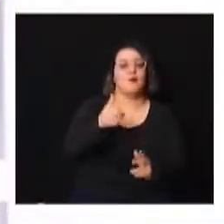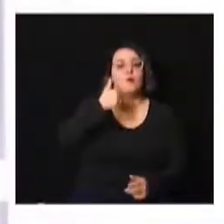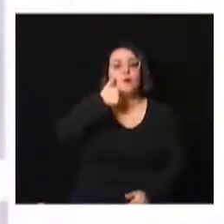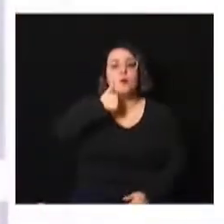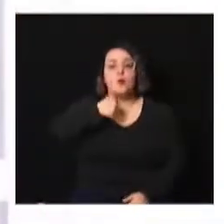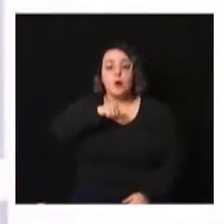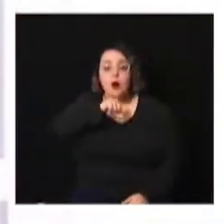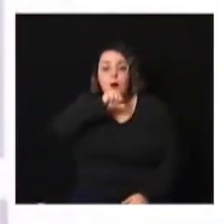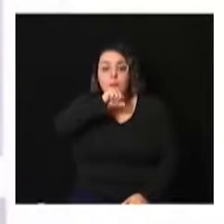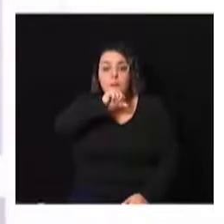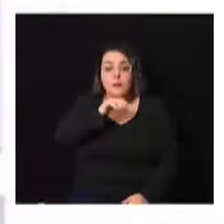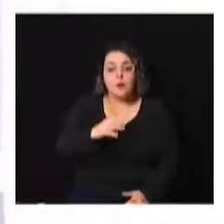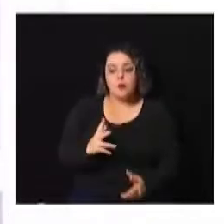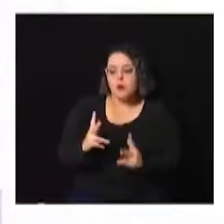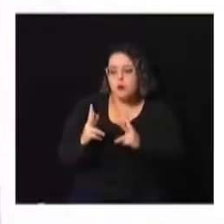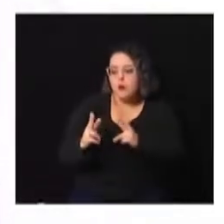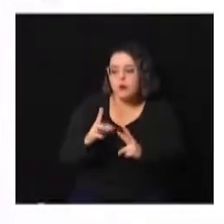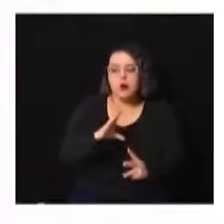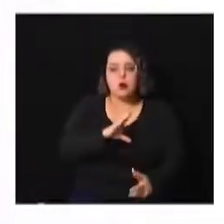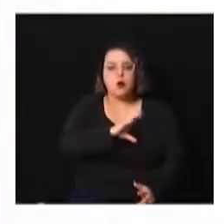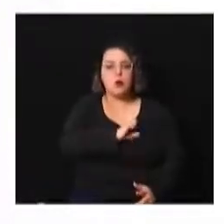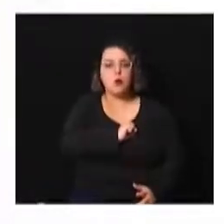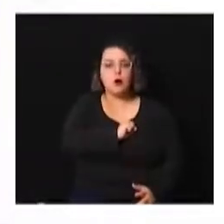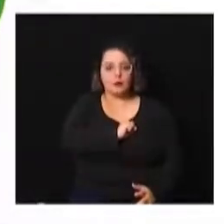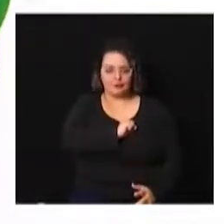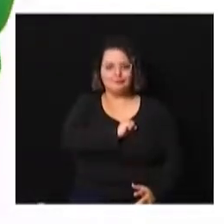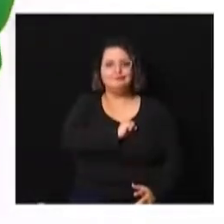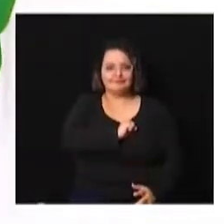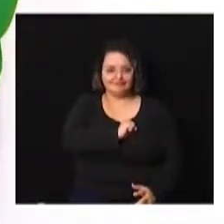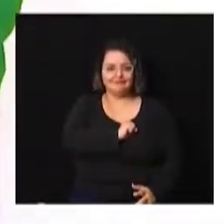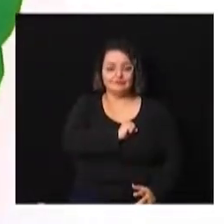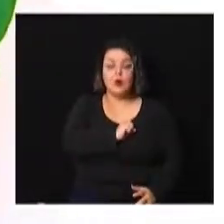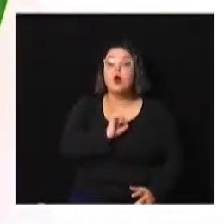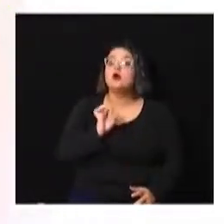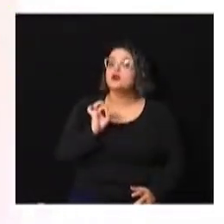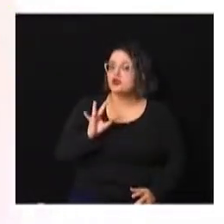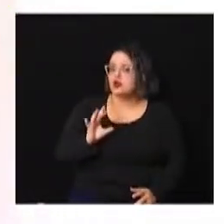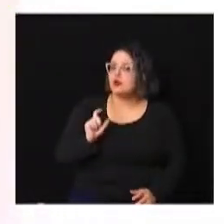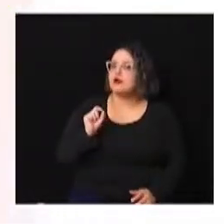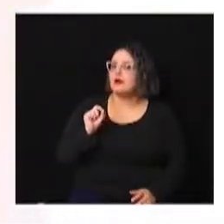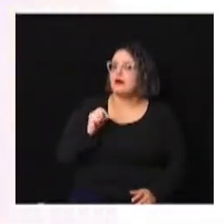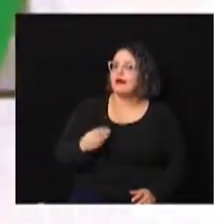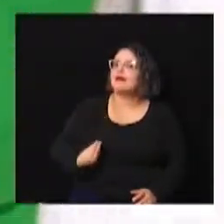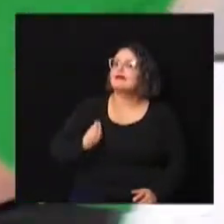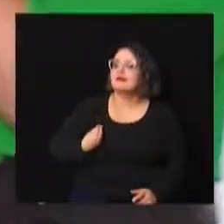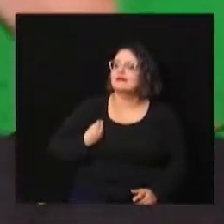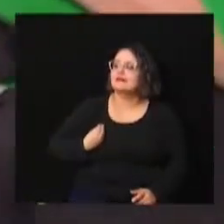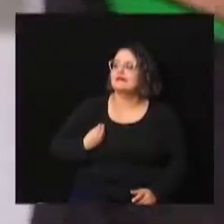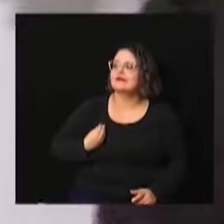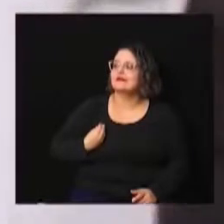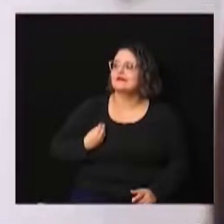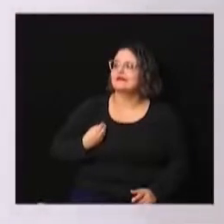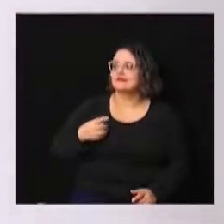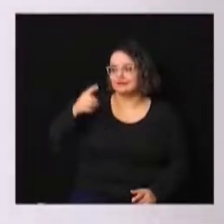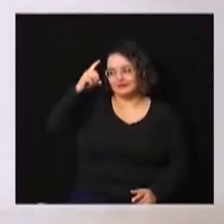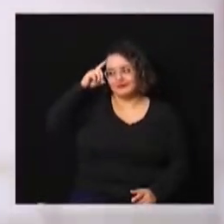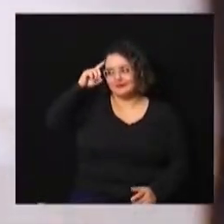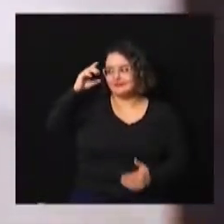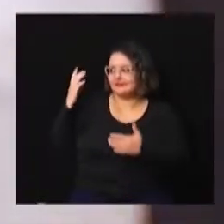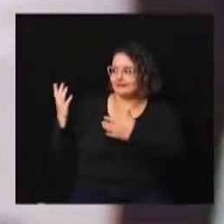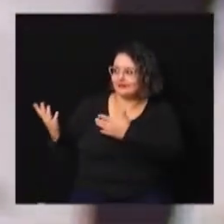mãe intenso, tão forte, que a gente nem consegue explicar. Por isso, só quem vive toda essa situação